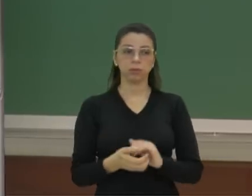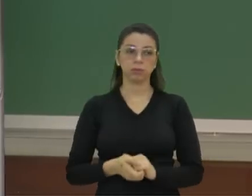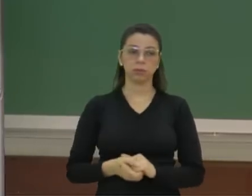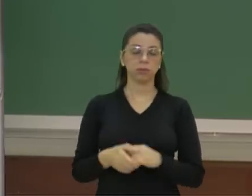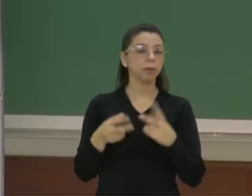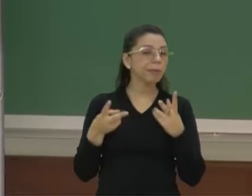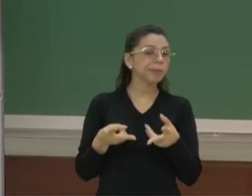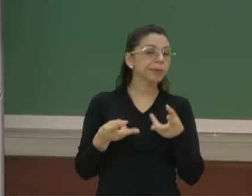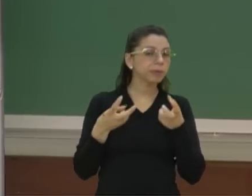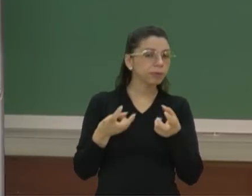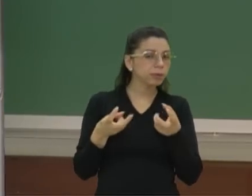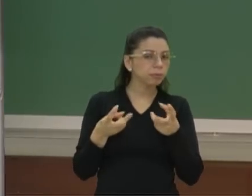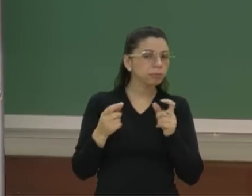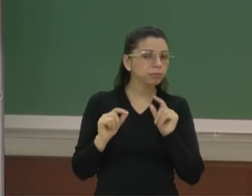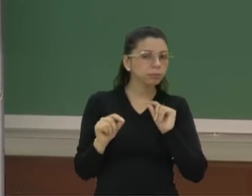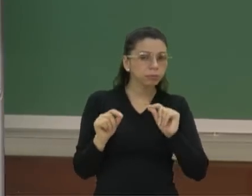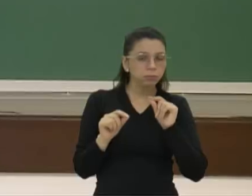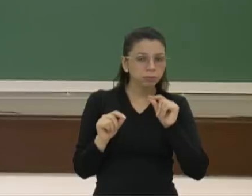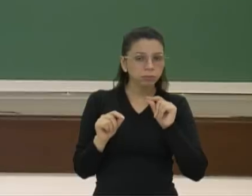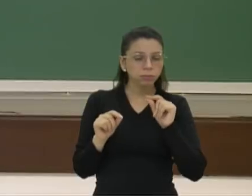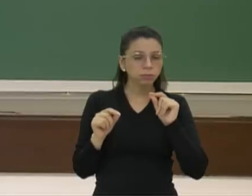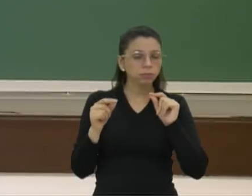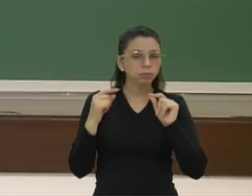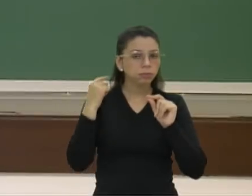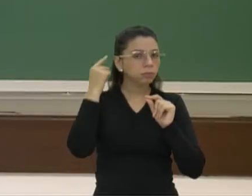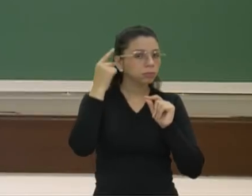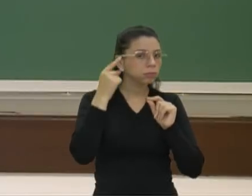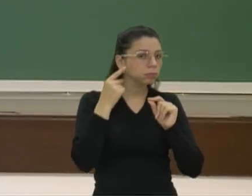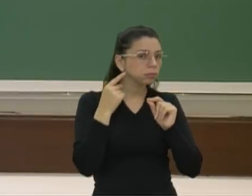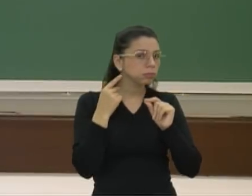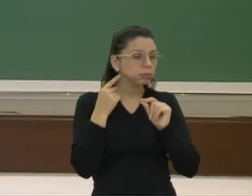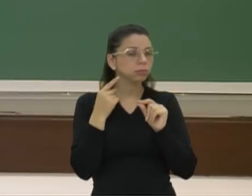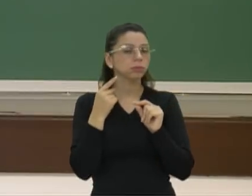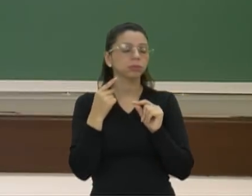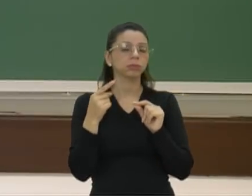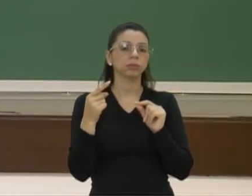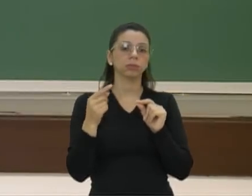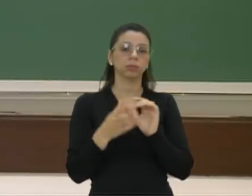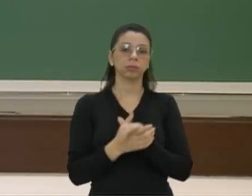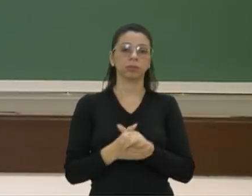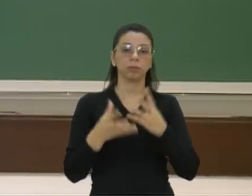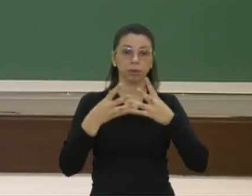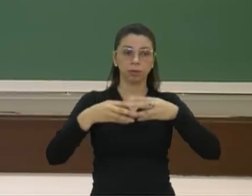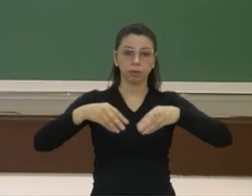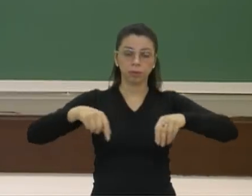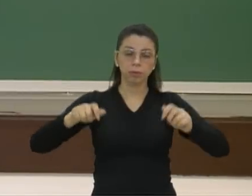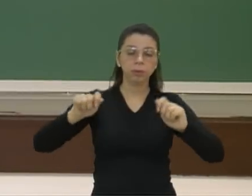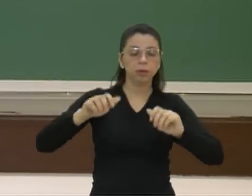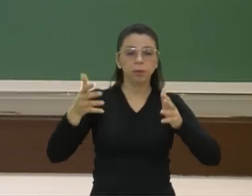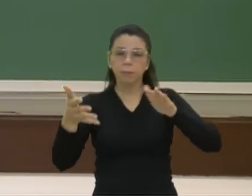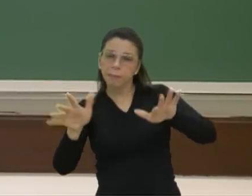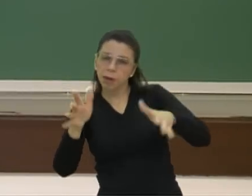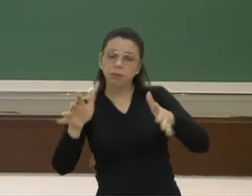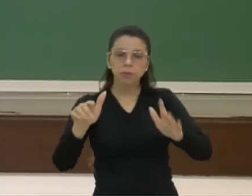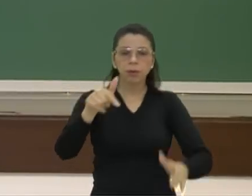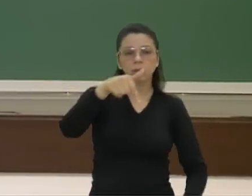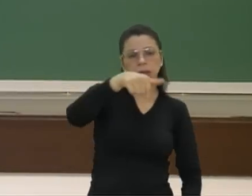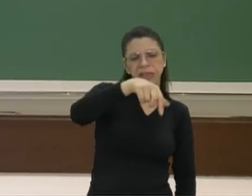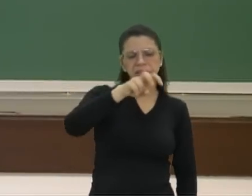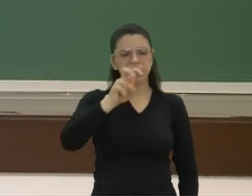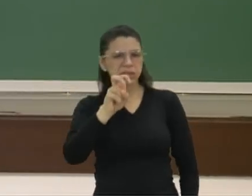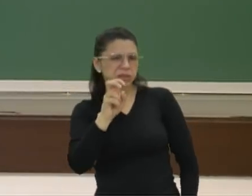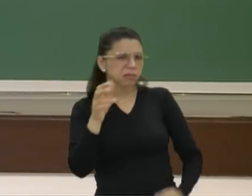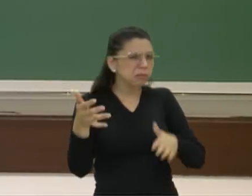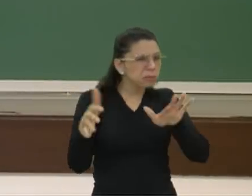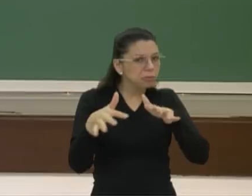gente percebe, a nossa audição, para não nos prejudicar, tem que girar em torno de 75